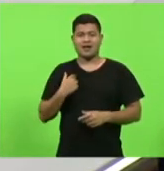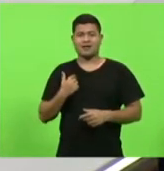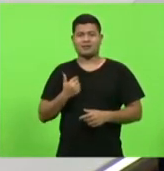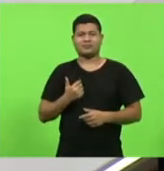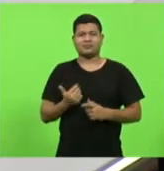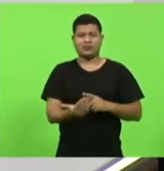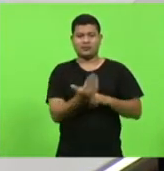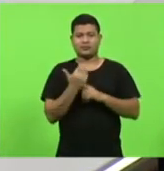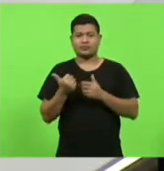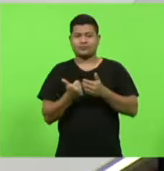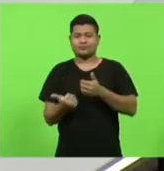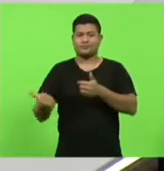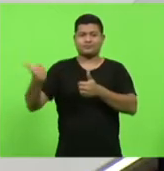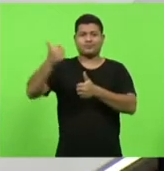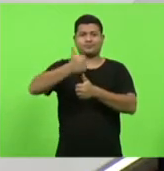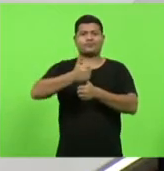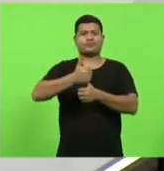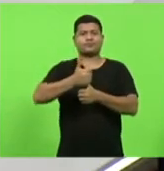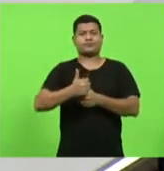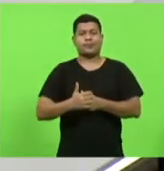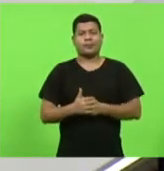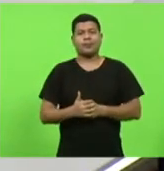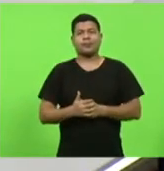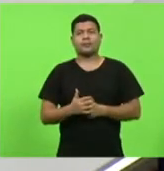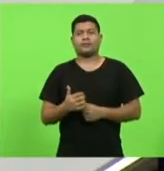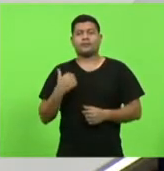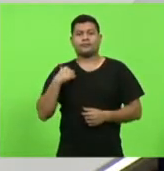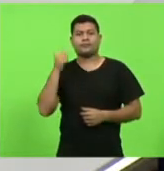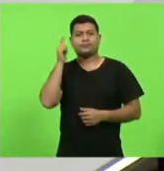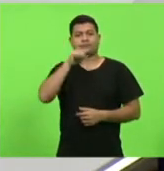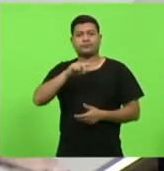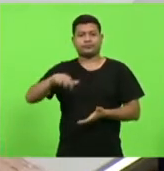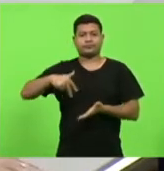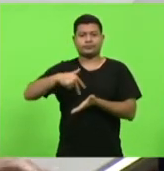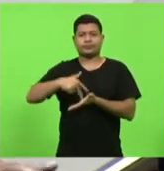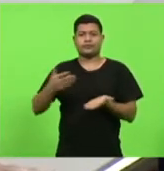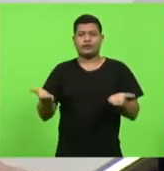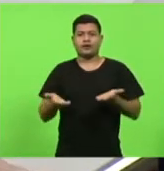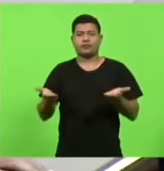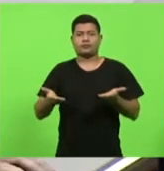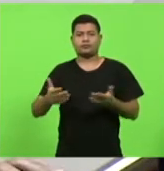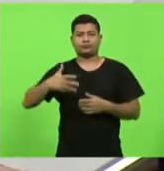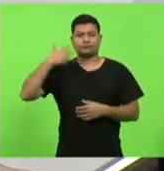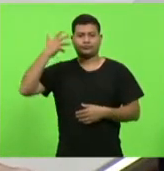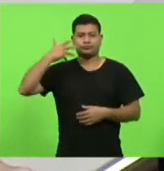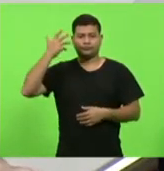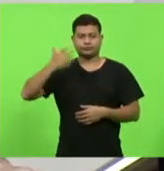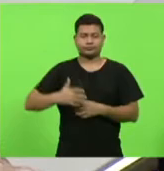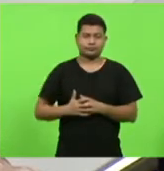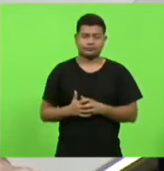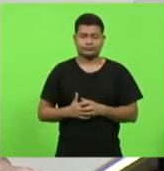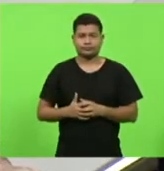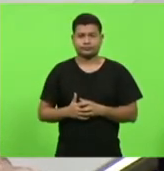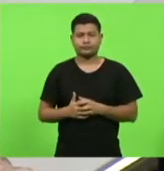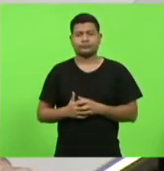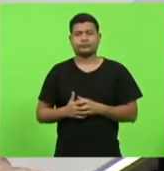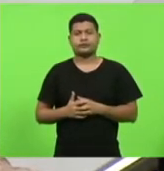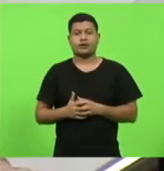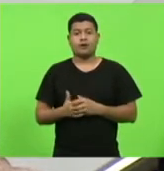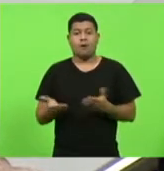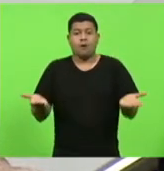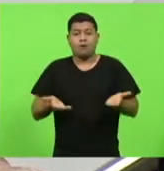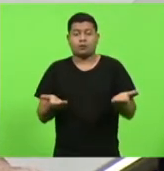nossas inscrições, para poder usar esse momento de fala. Hoje